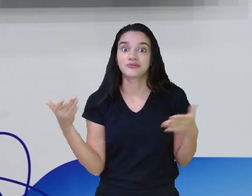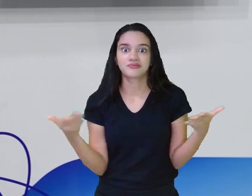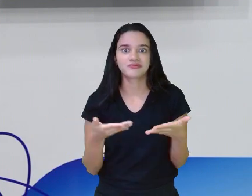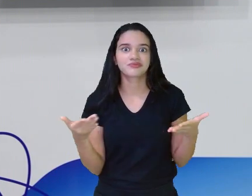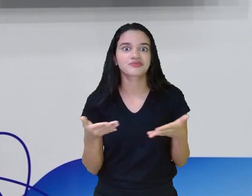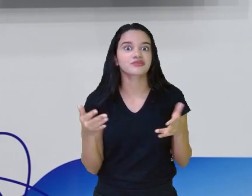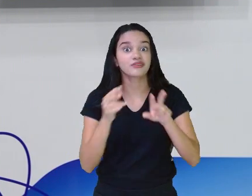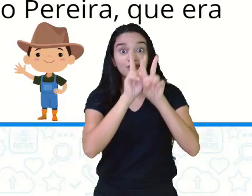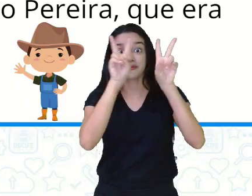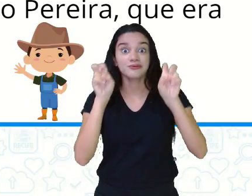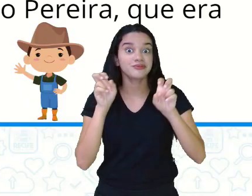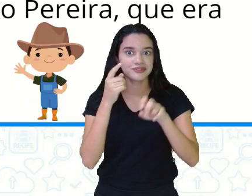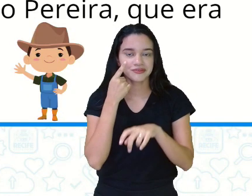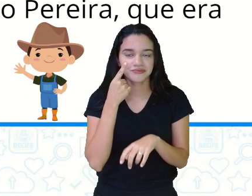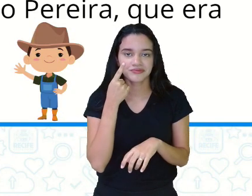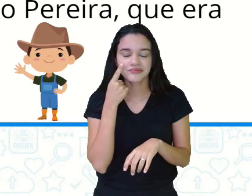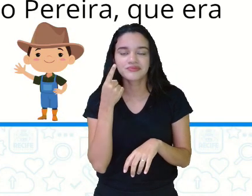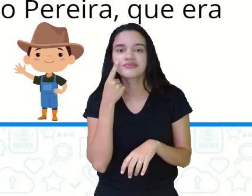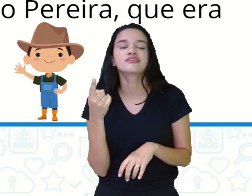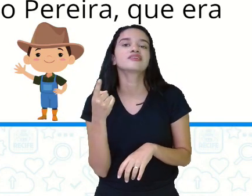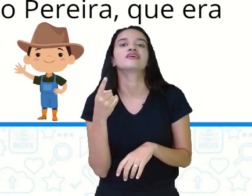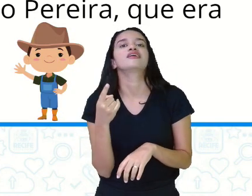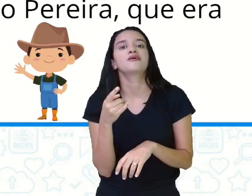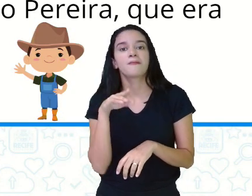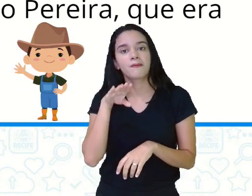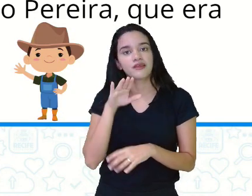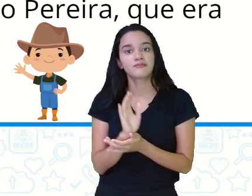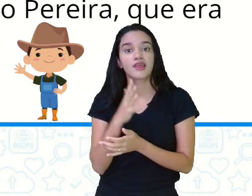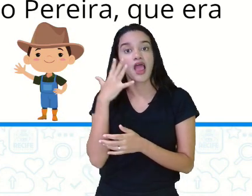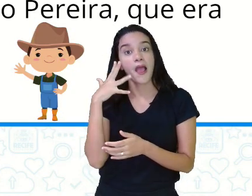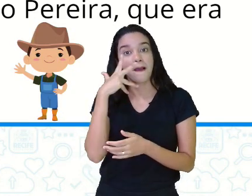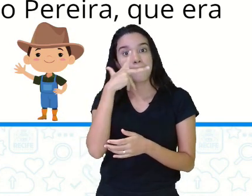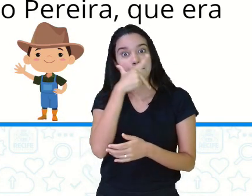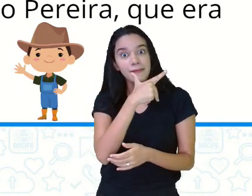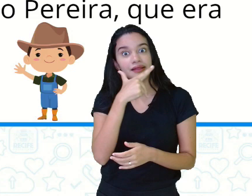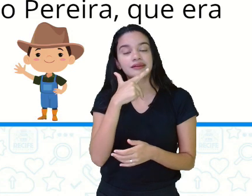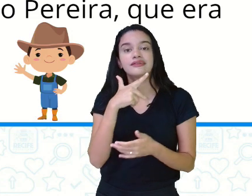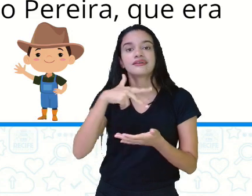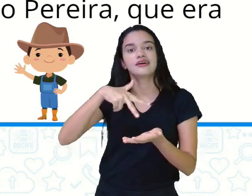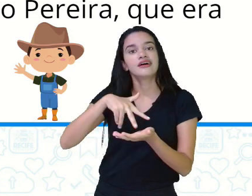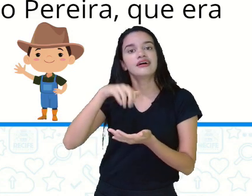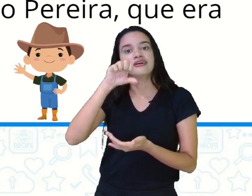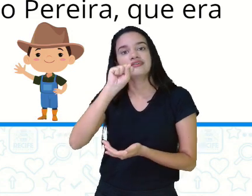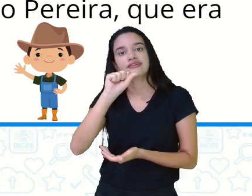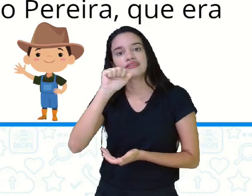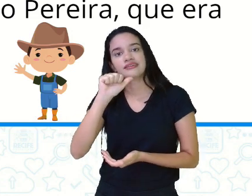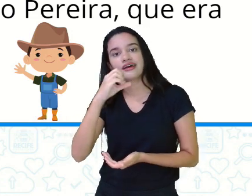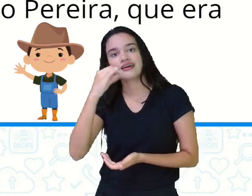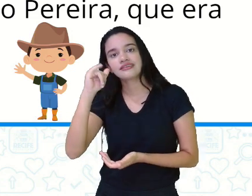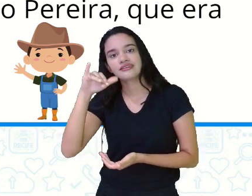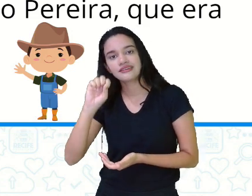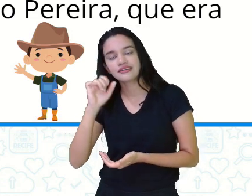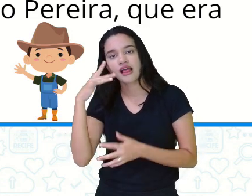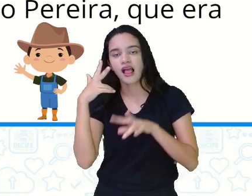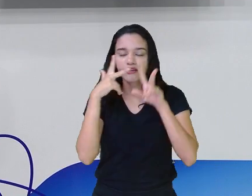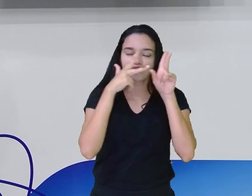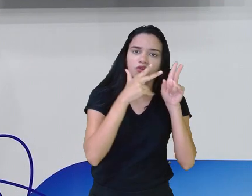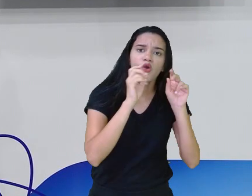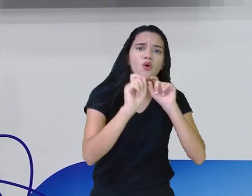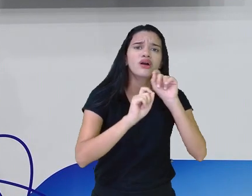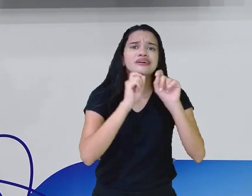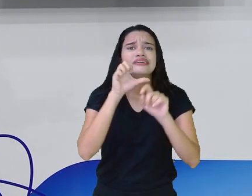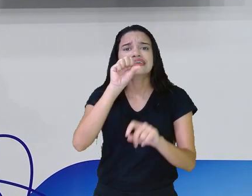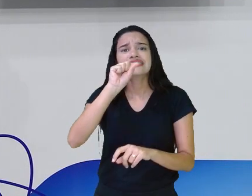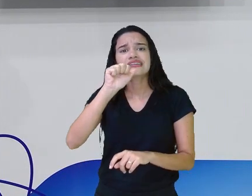Olha o título, A Bela Sacisa Adormecida. Professora, eu ainda estou meio voando o que é